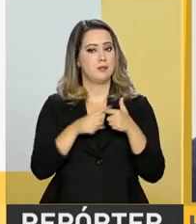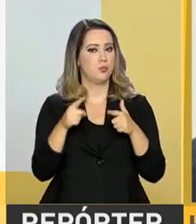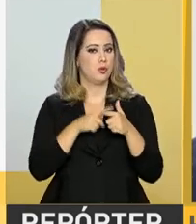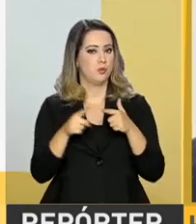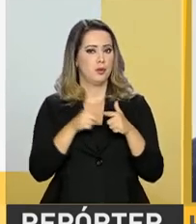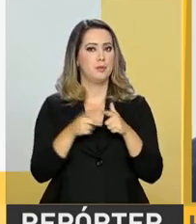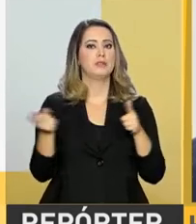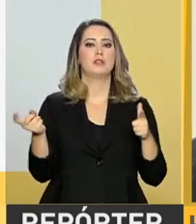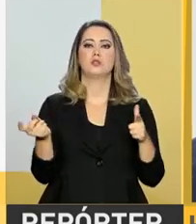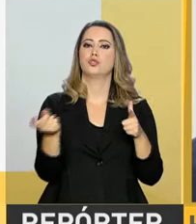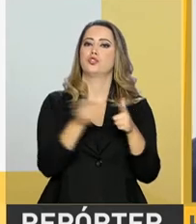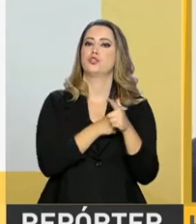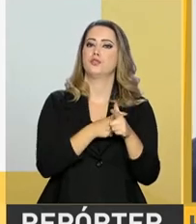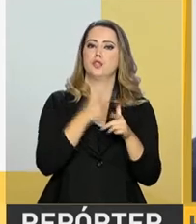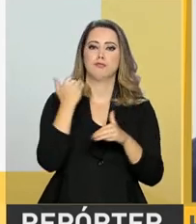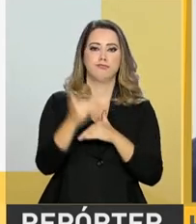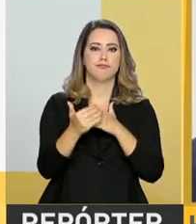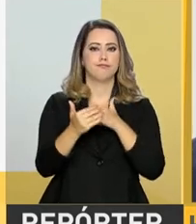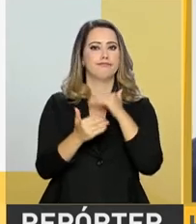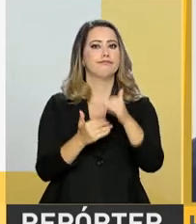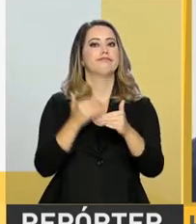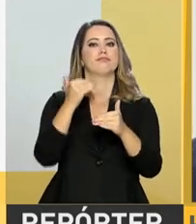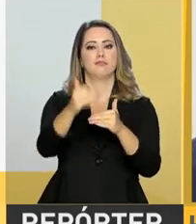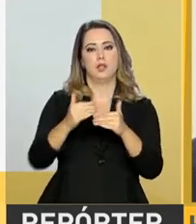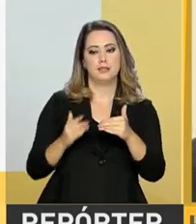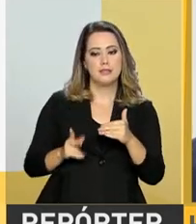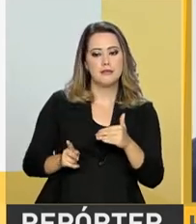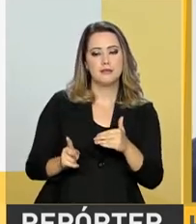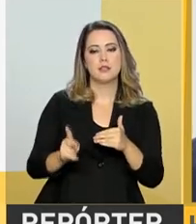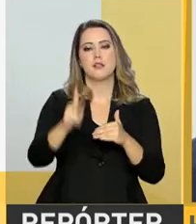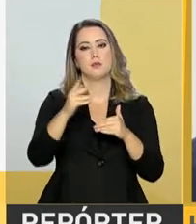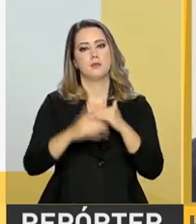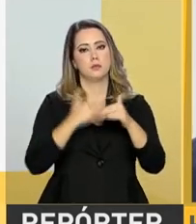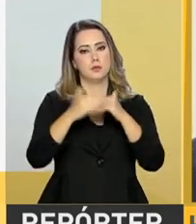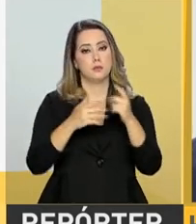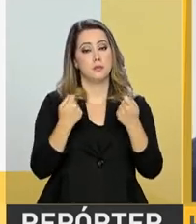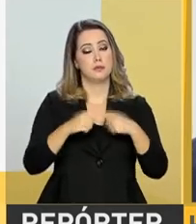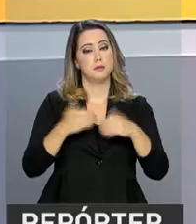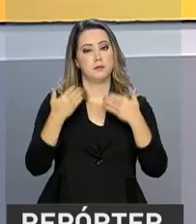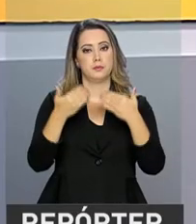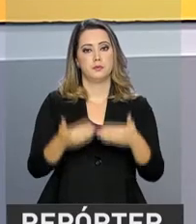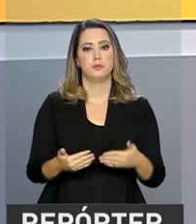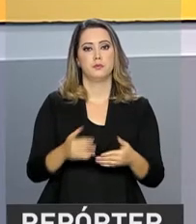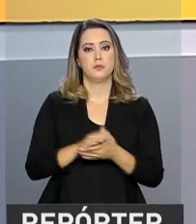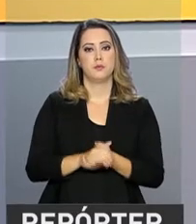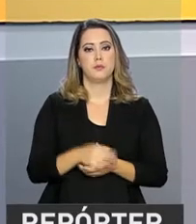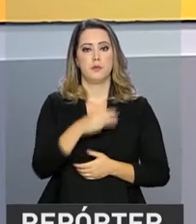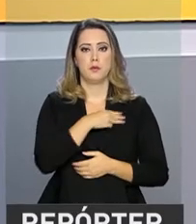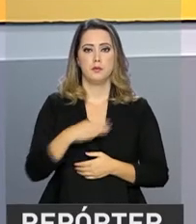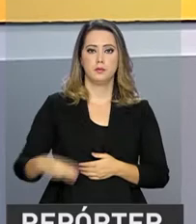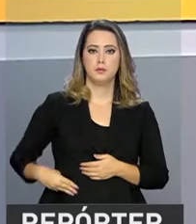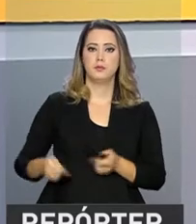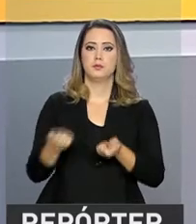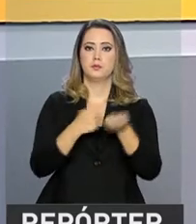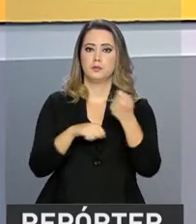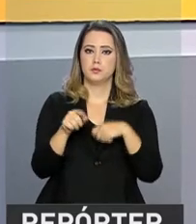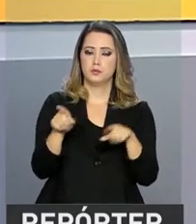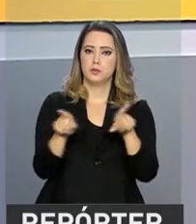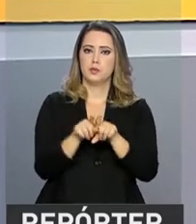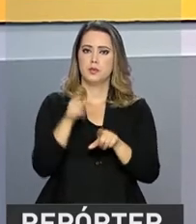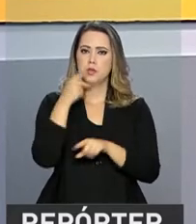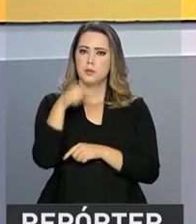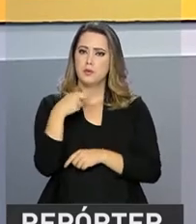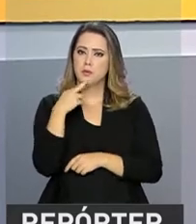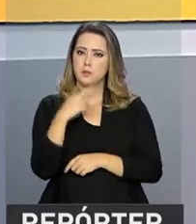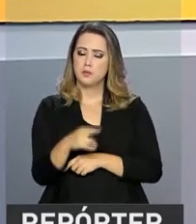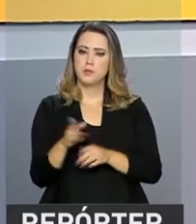da Previdência crescendo continua e que, portanto, terá que ser enfrentado. O ministro Henrique Meirelles falou também sobre